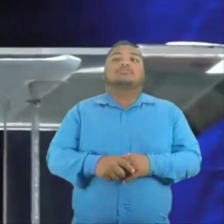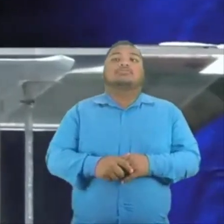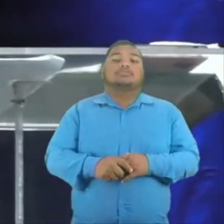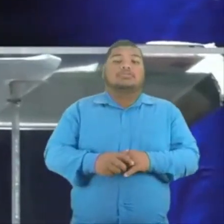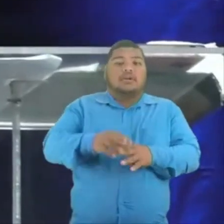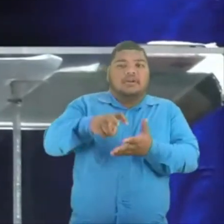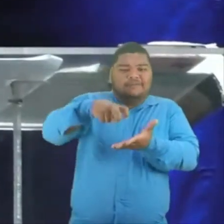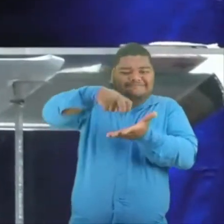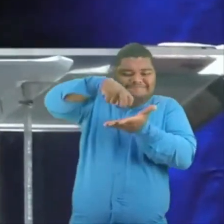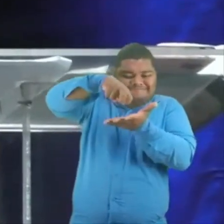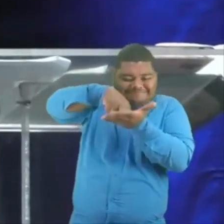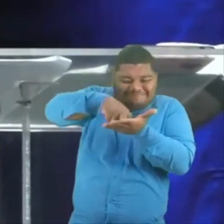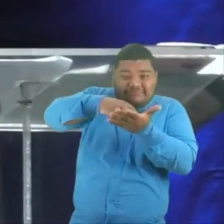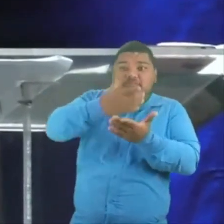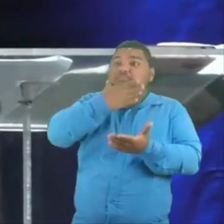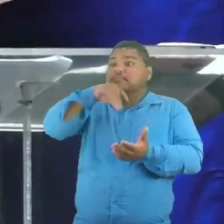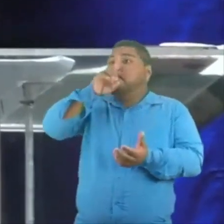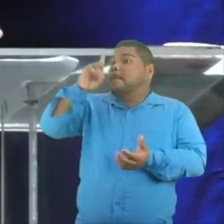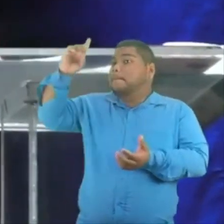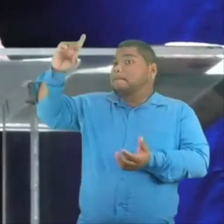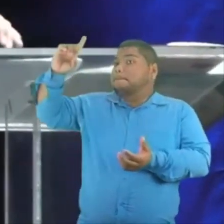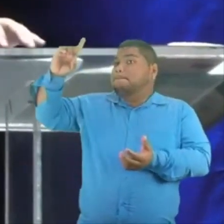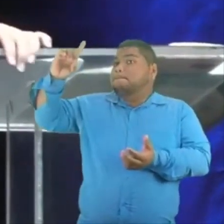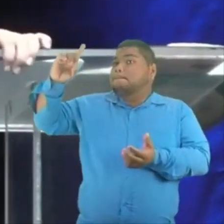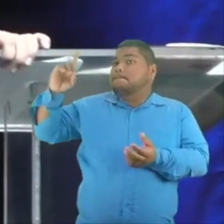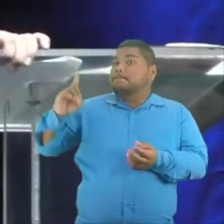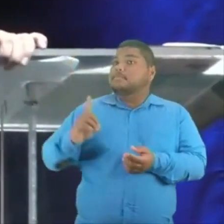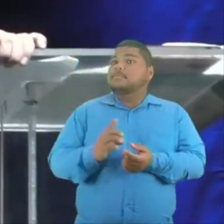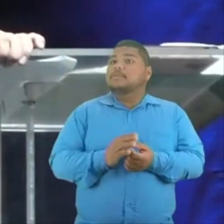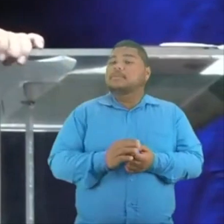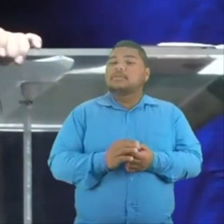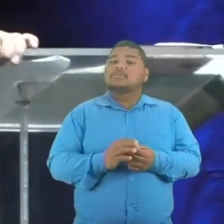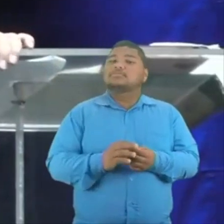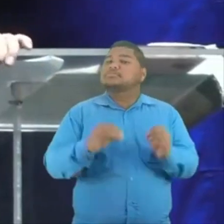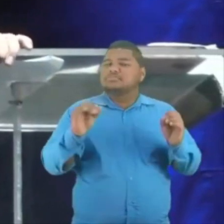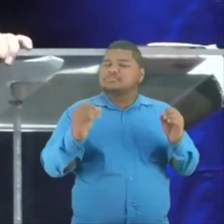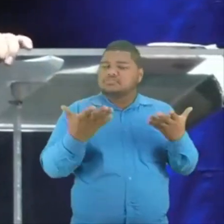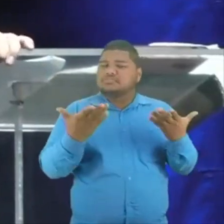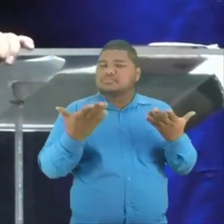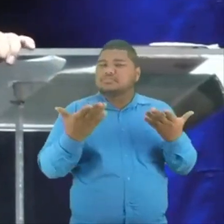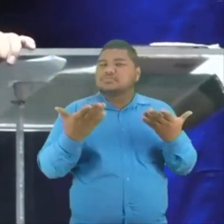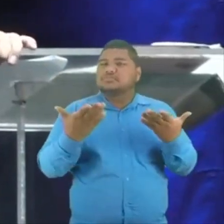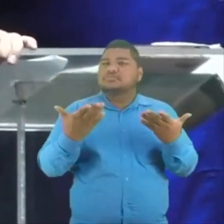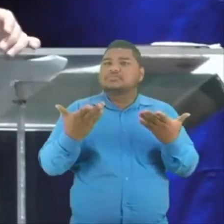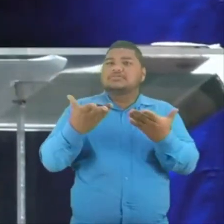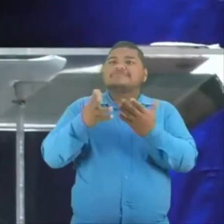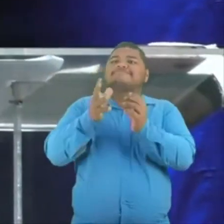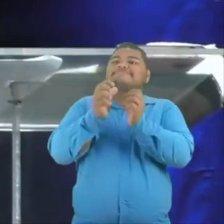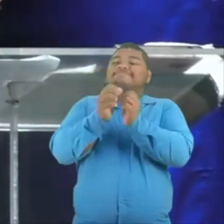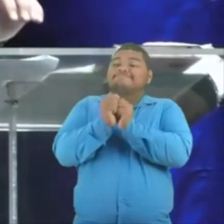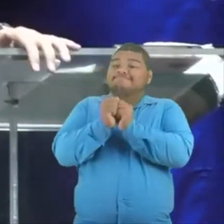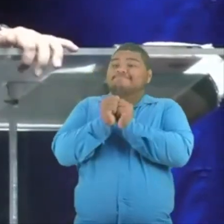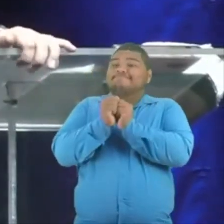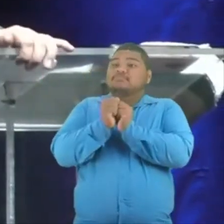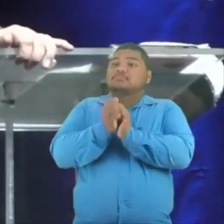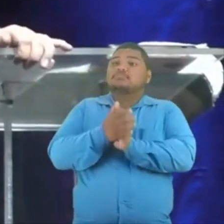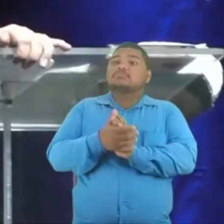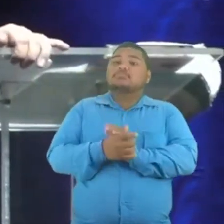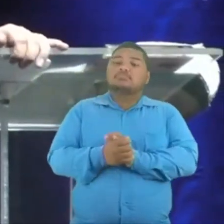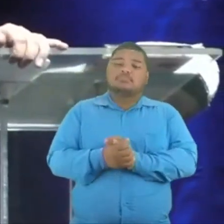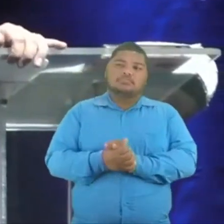a esse Pai. É isso que nós devemos nos apegar. Você vai se apegar no quê?